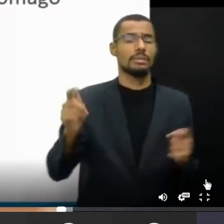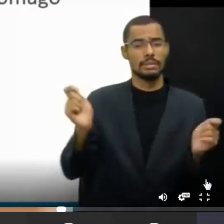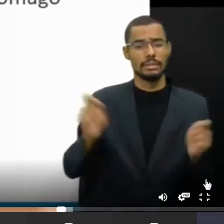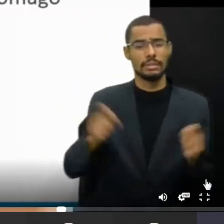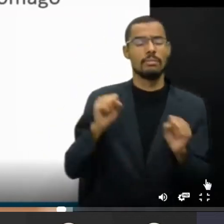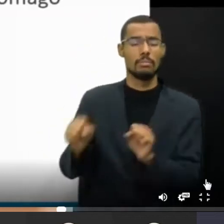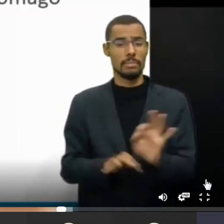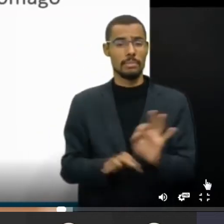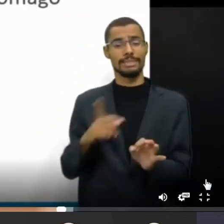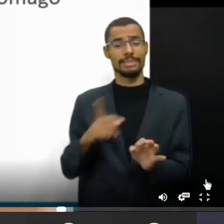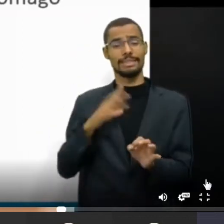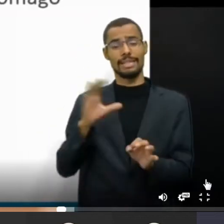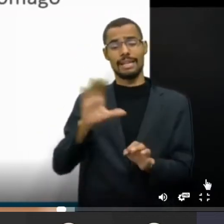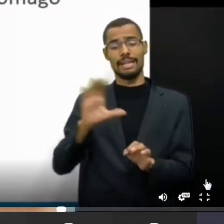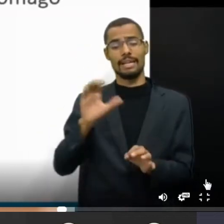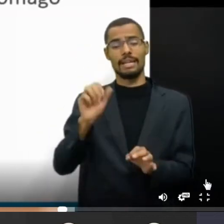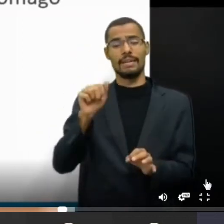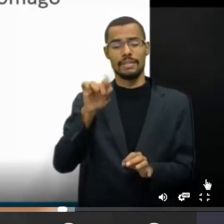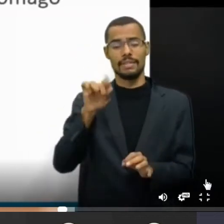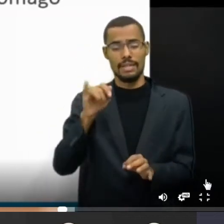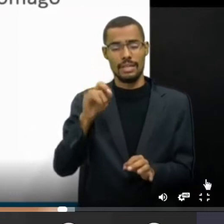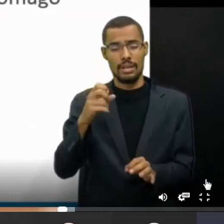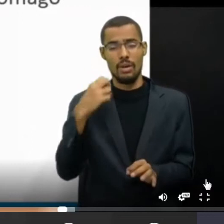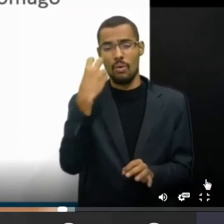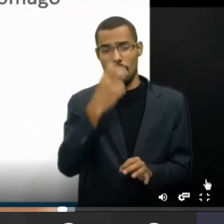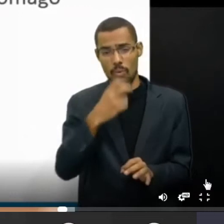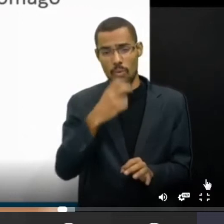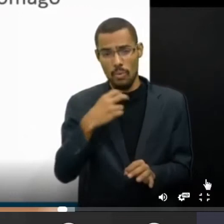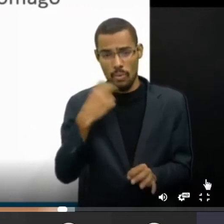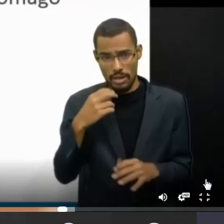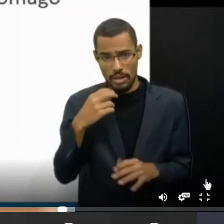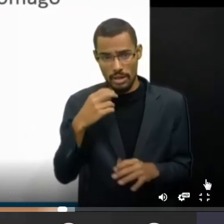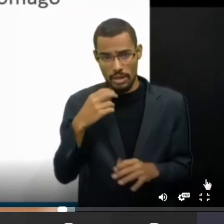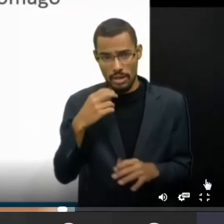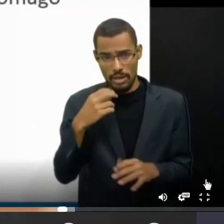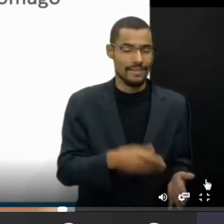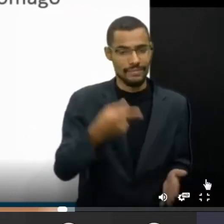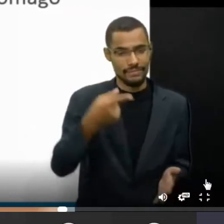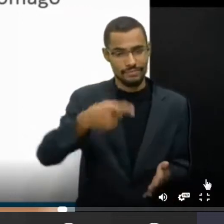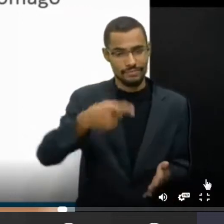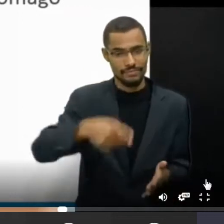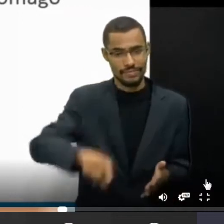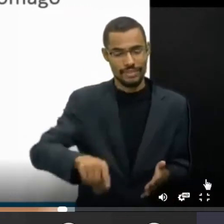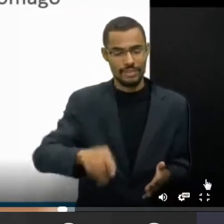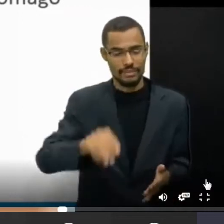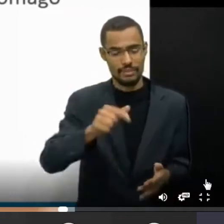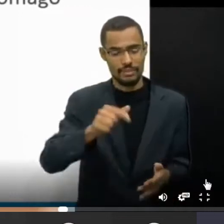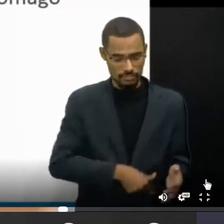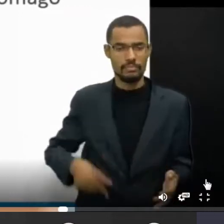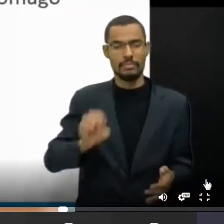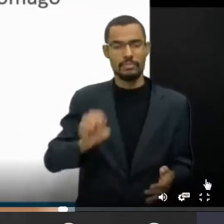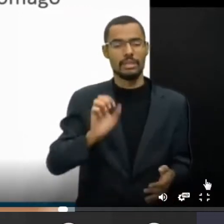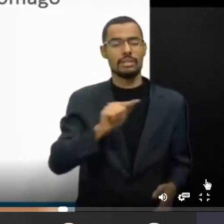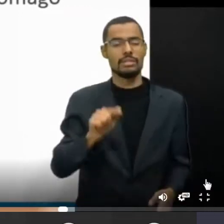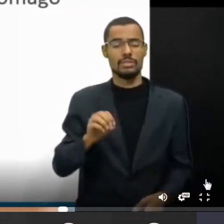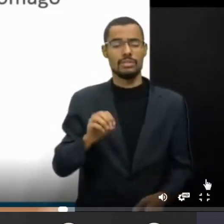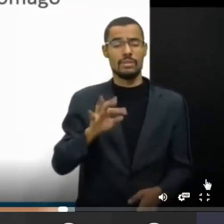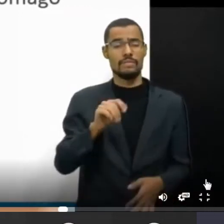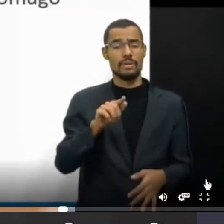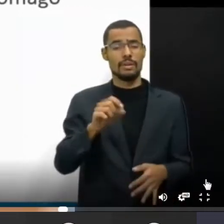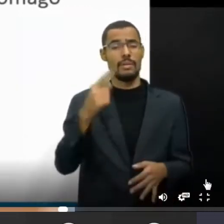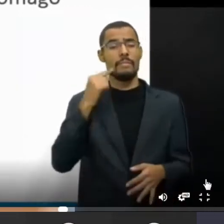é formado, então, desde a cavidade oral até o final do esôfago. Então, nós